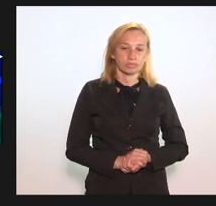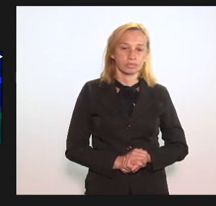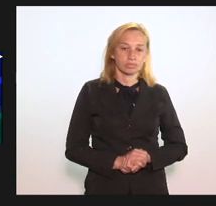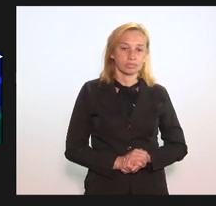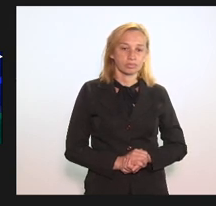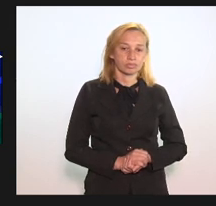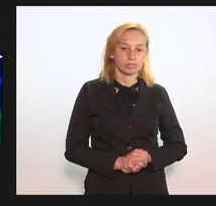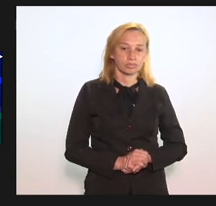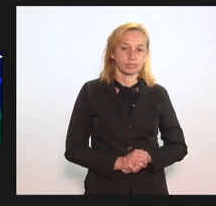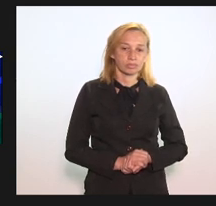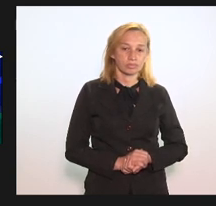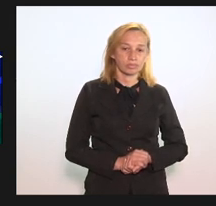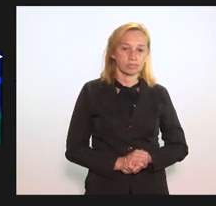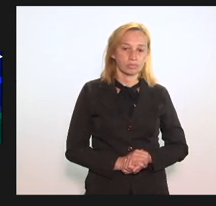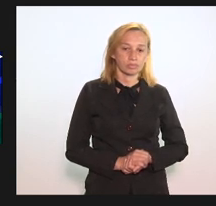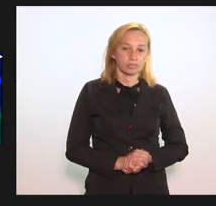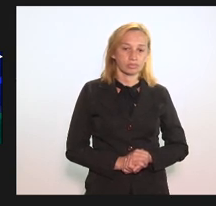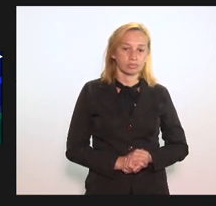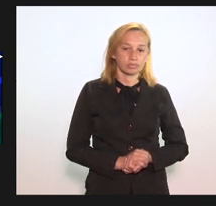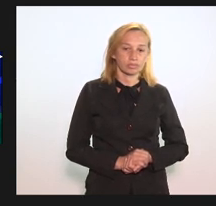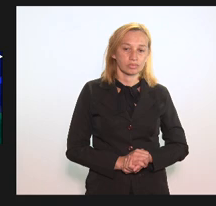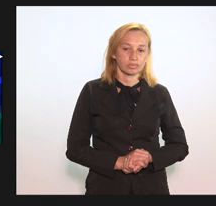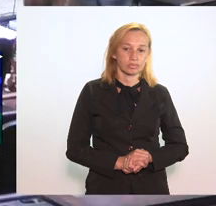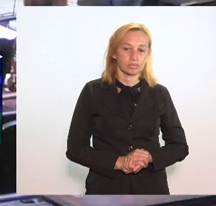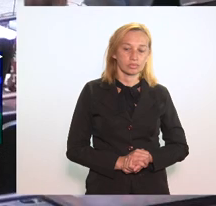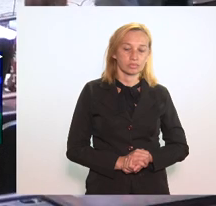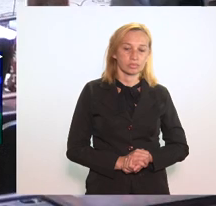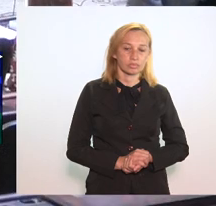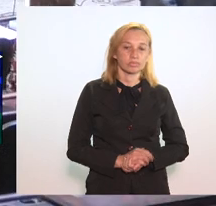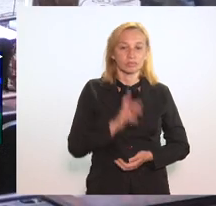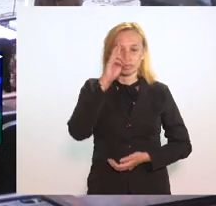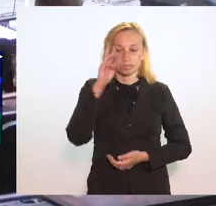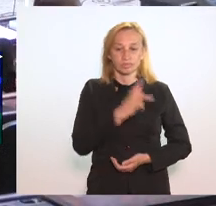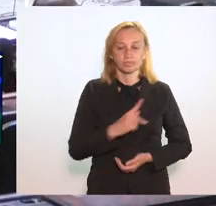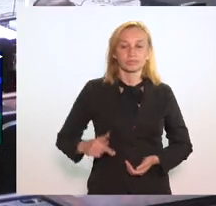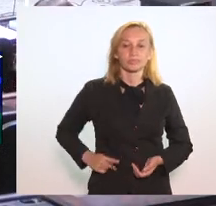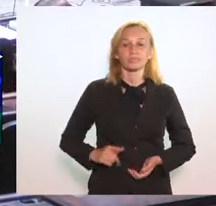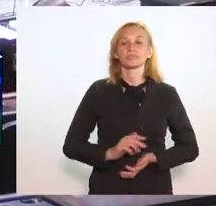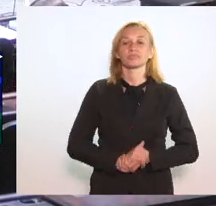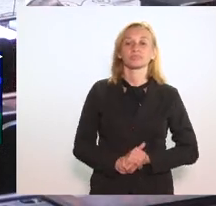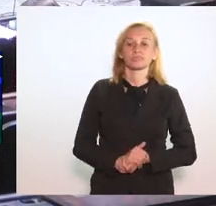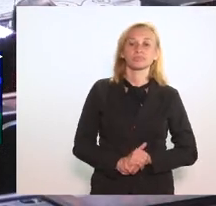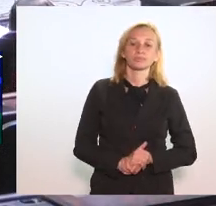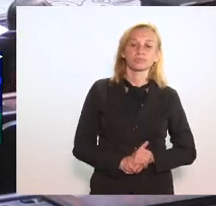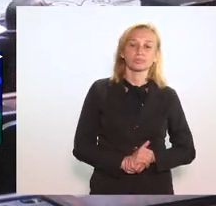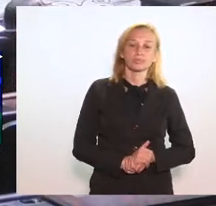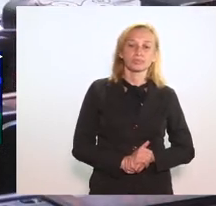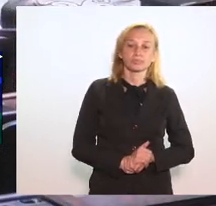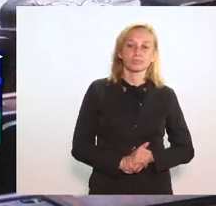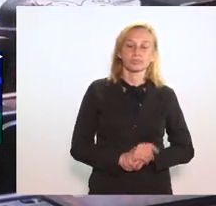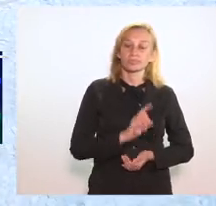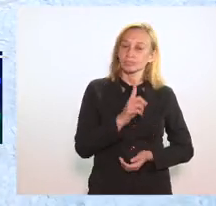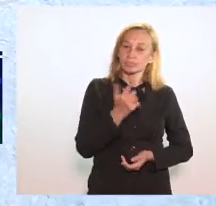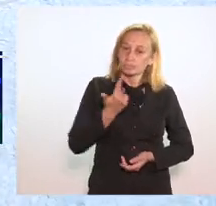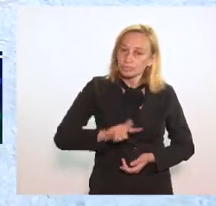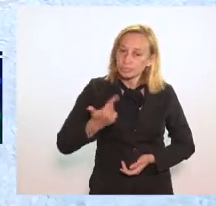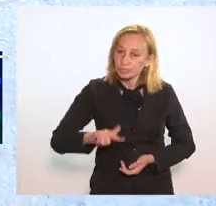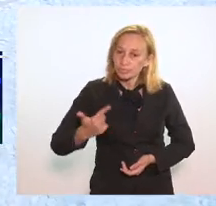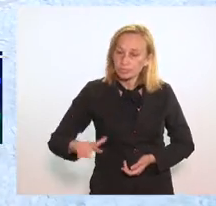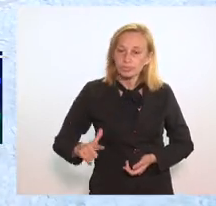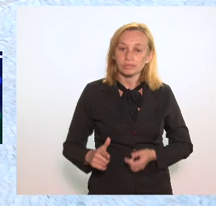E aí e o senhor presidente para não repetir